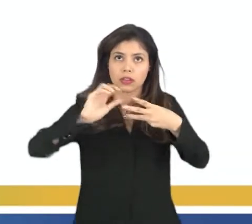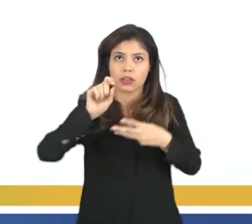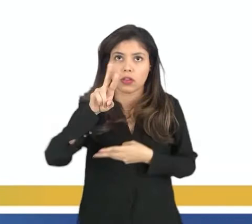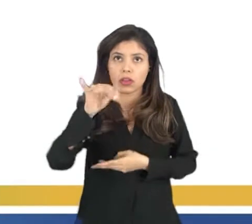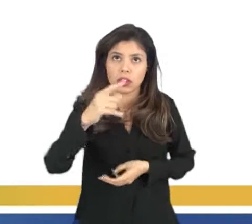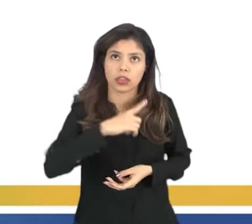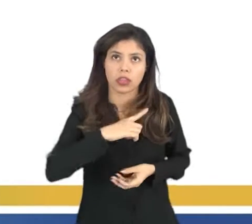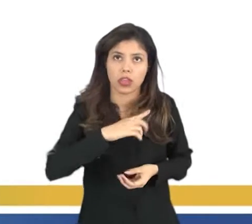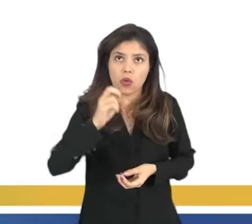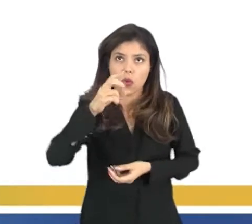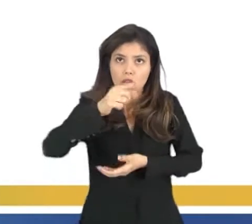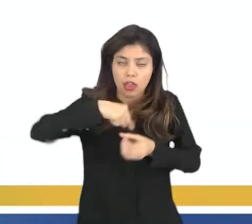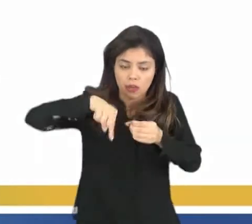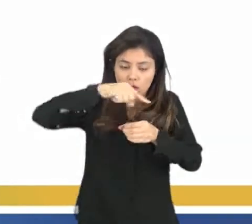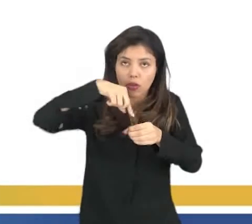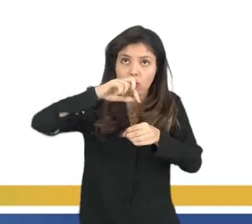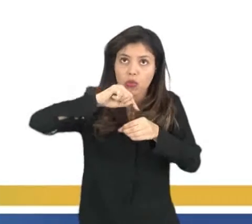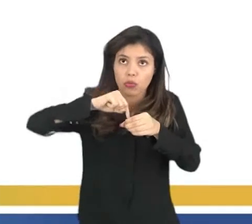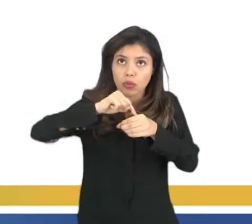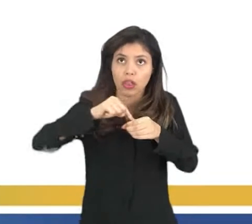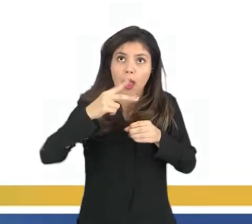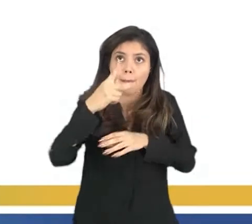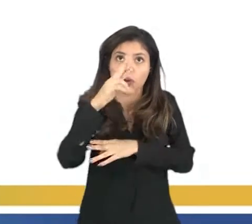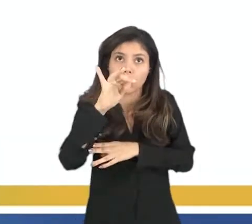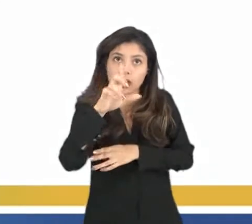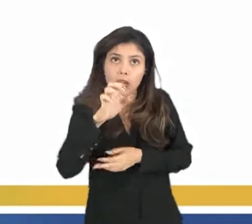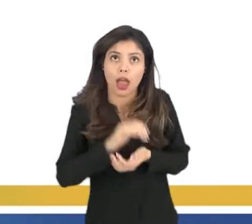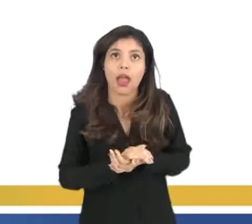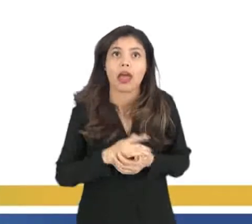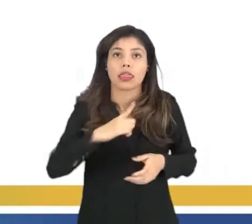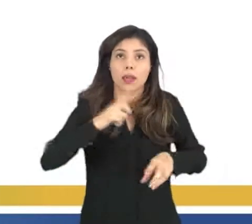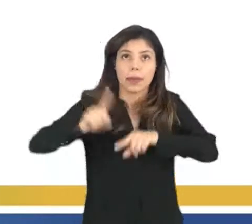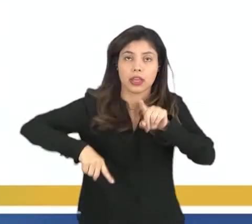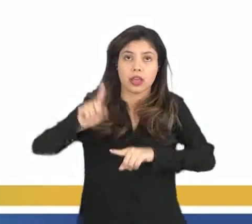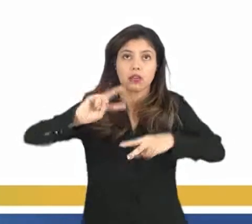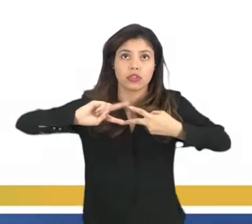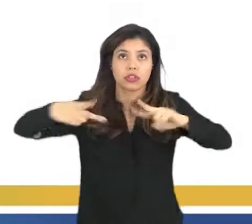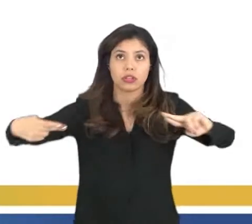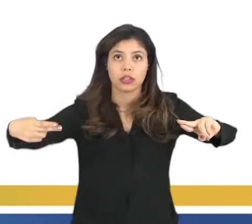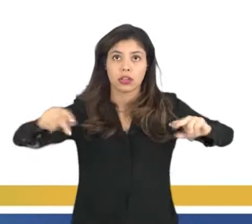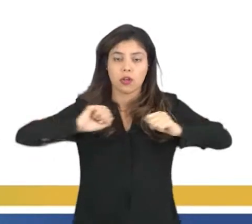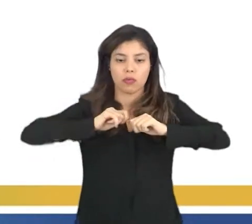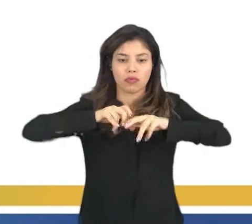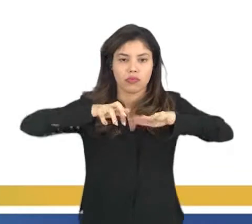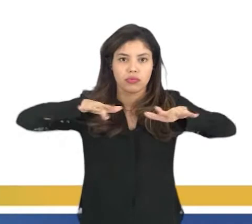eucariontes possuem envoltório nuclear e as procariontes possuem material genético